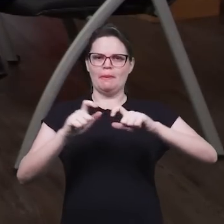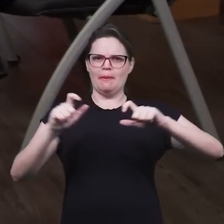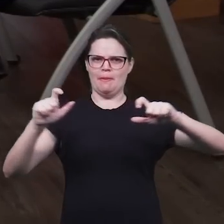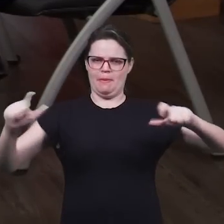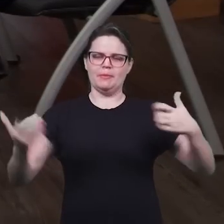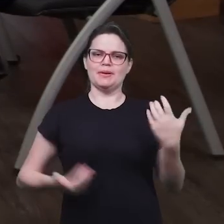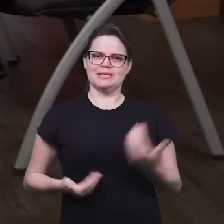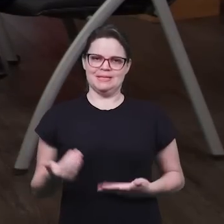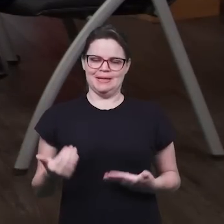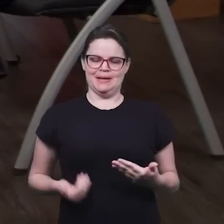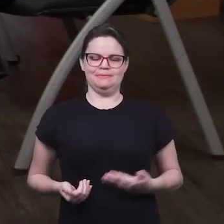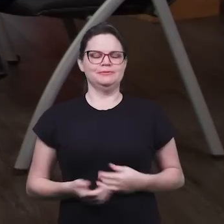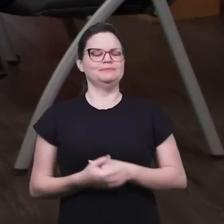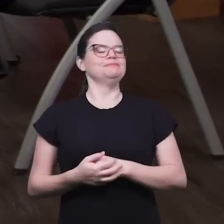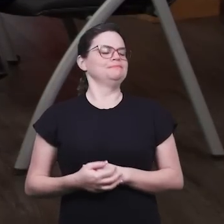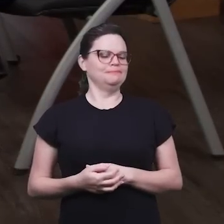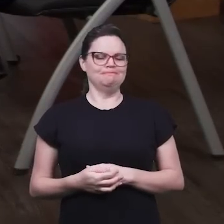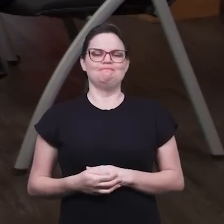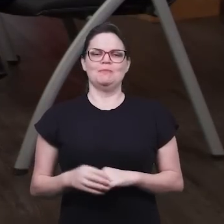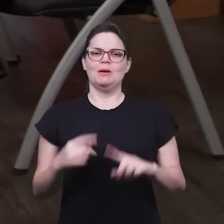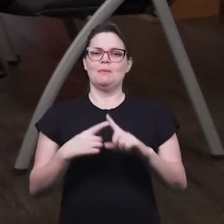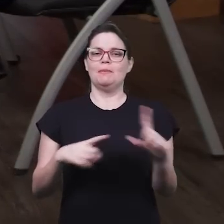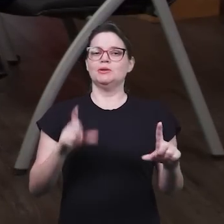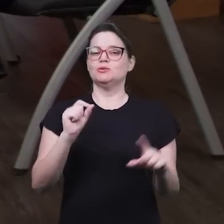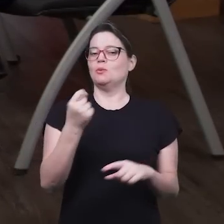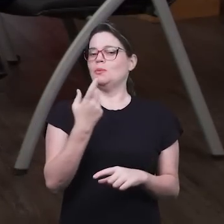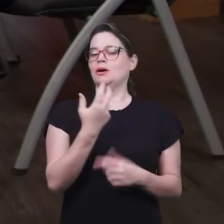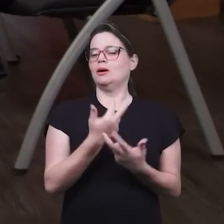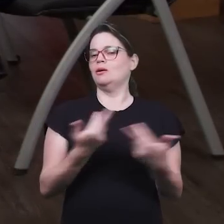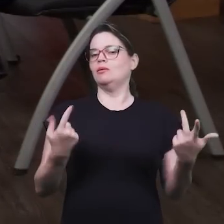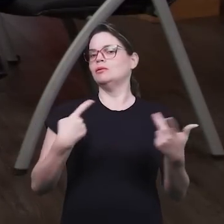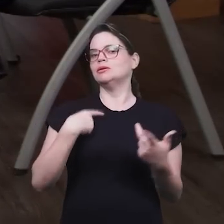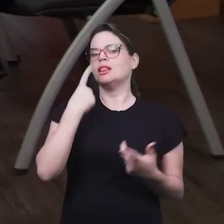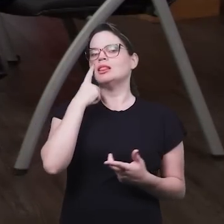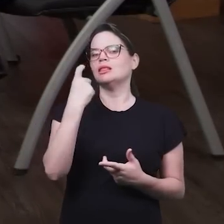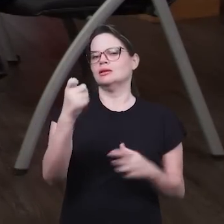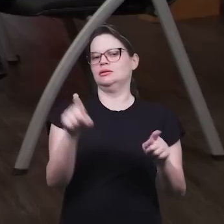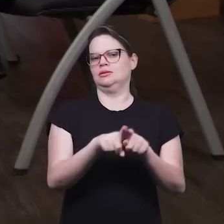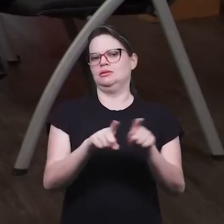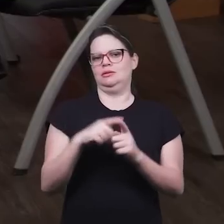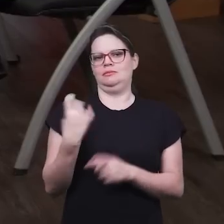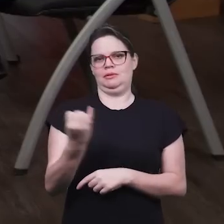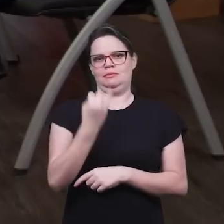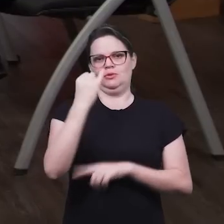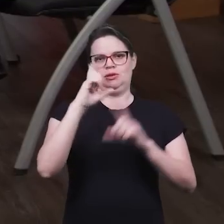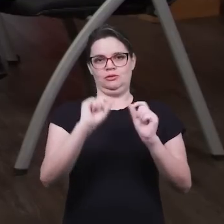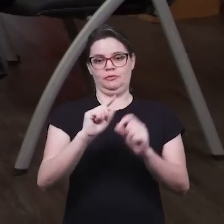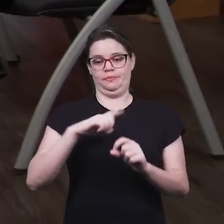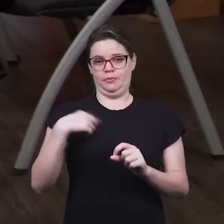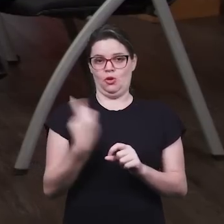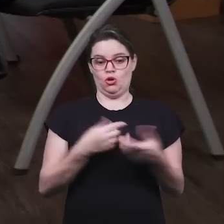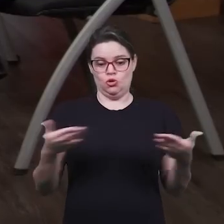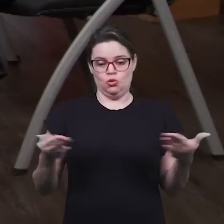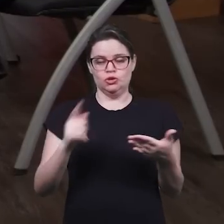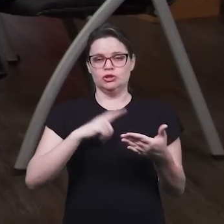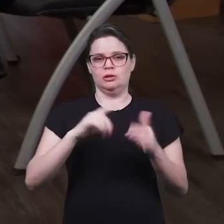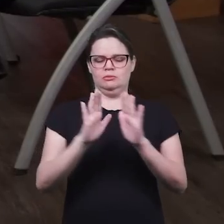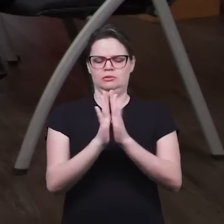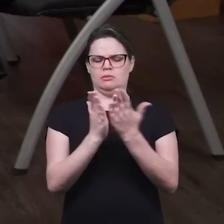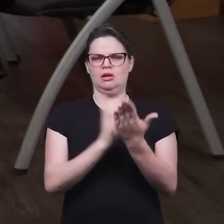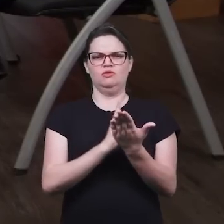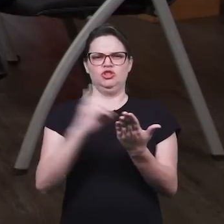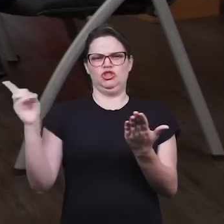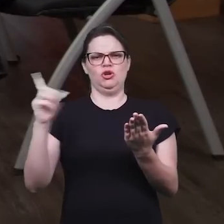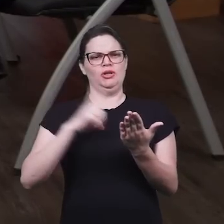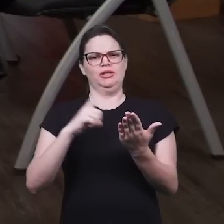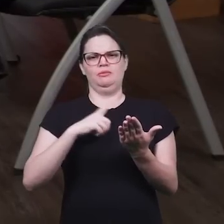muito importante também é que hoje nós temos a Bíblia, nós temos os meios de